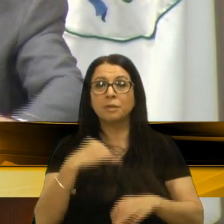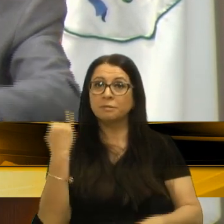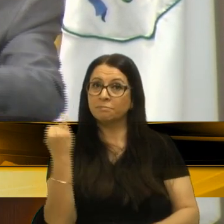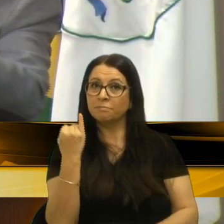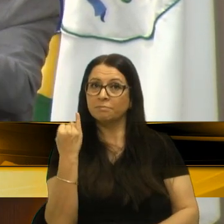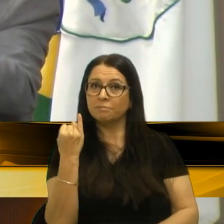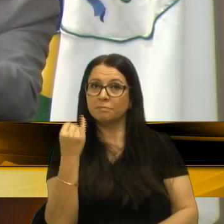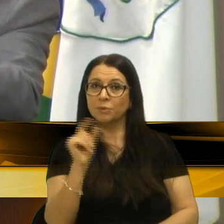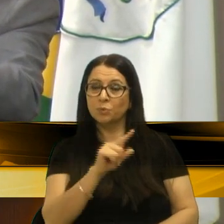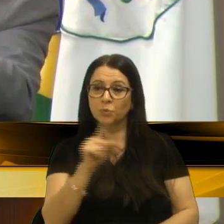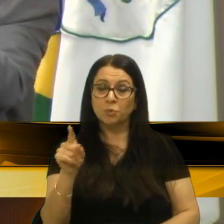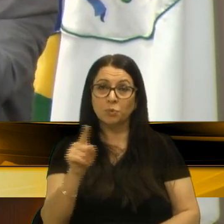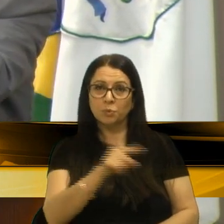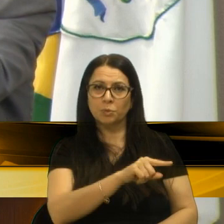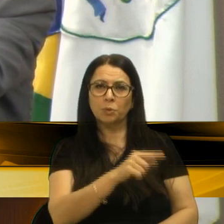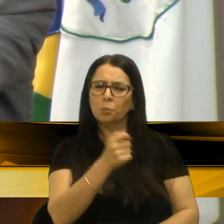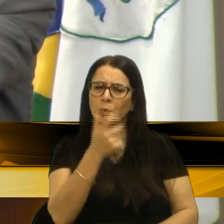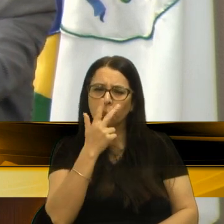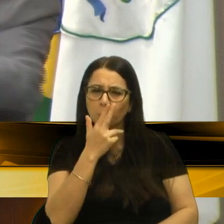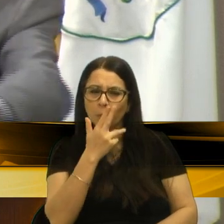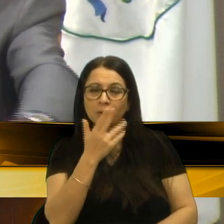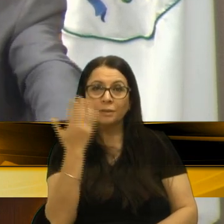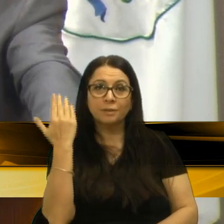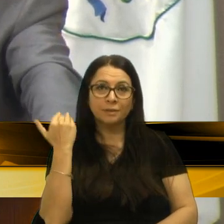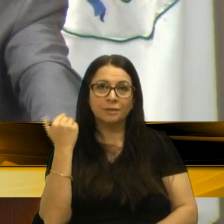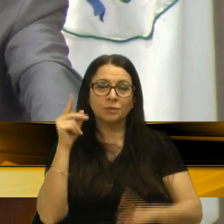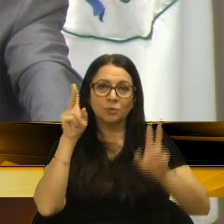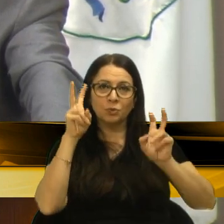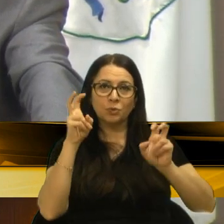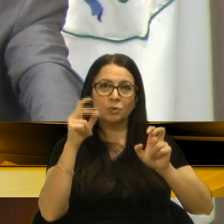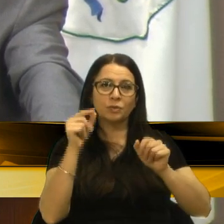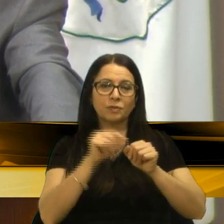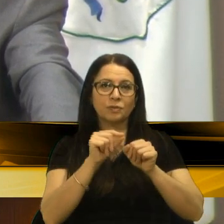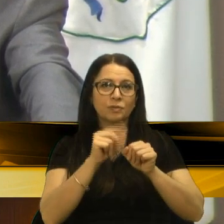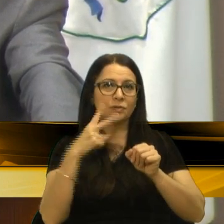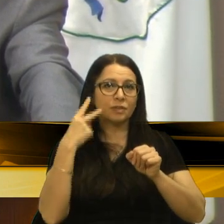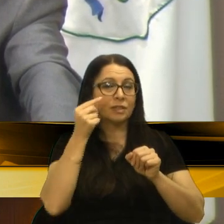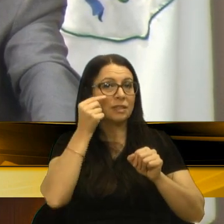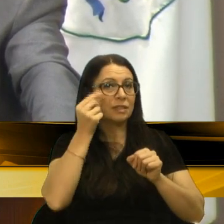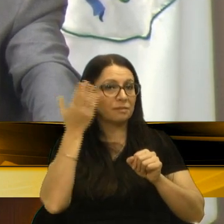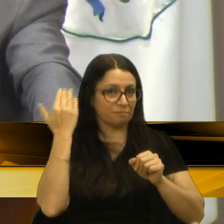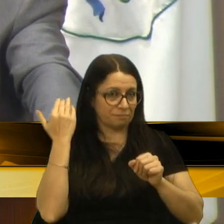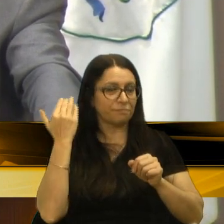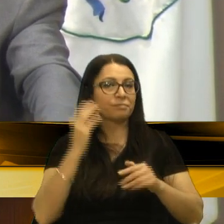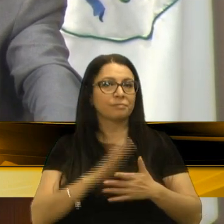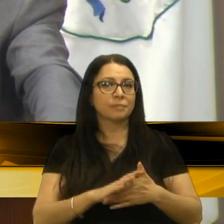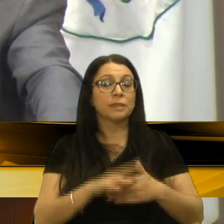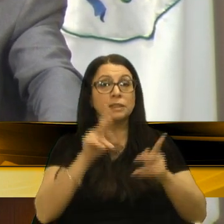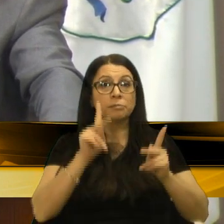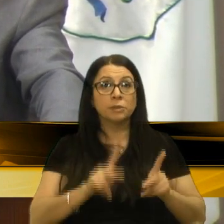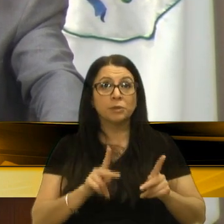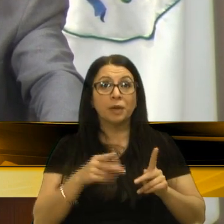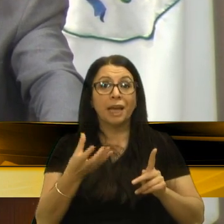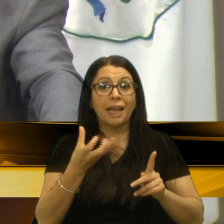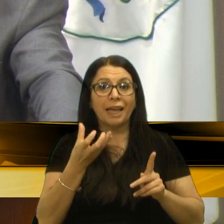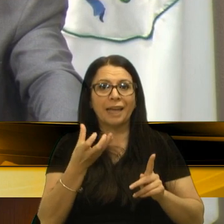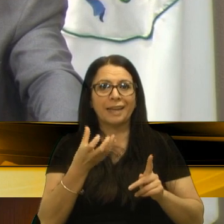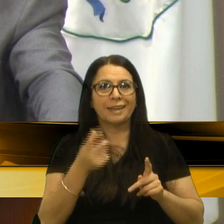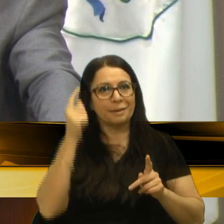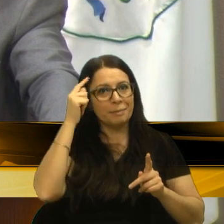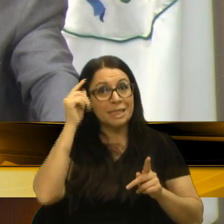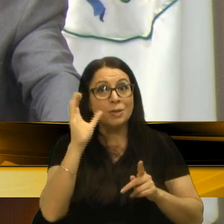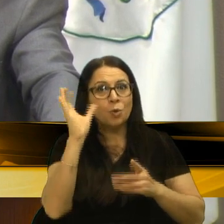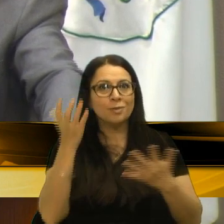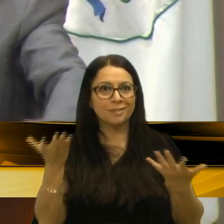que a situação dos senhores é muito parecida com o assunto levantado pelo vereador Périco, onde as pessoas querem a solução. No